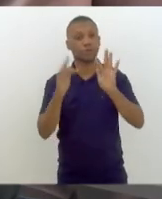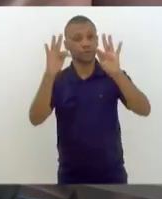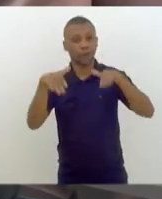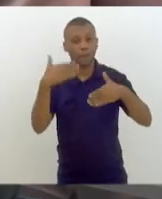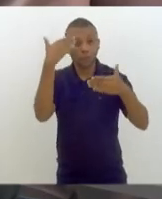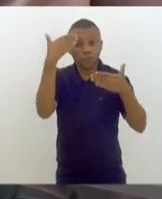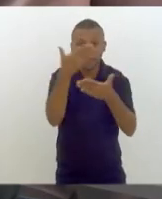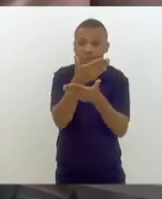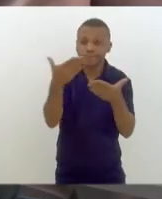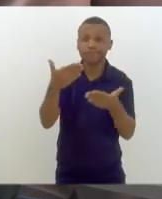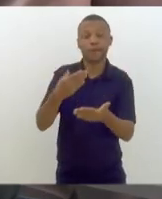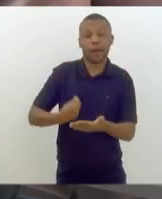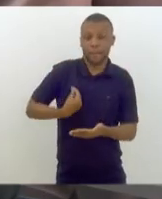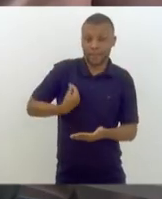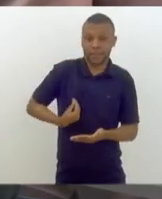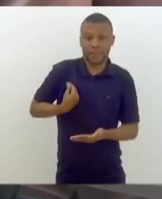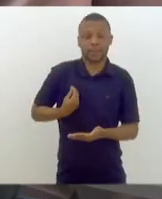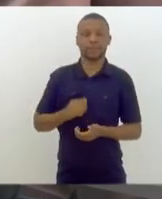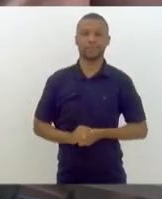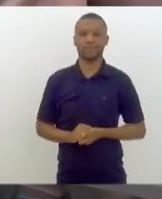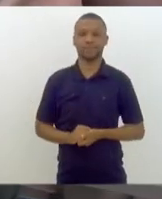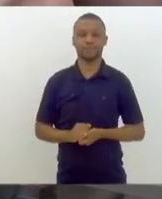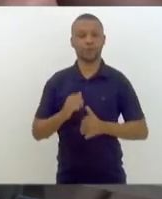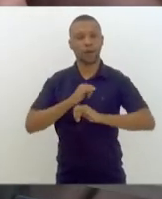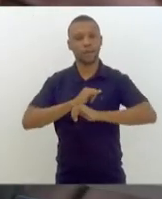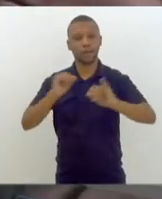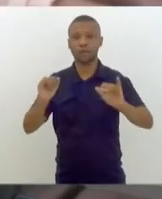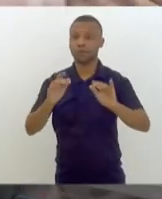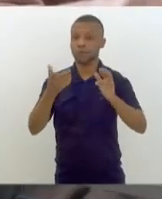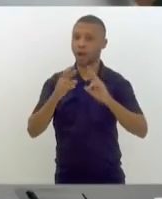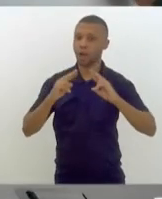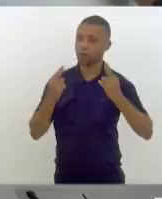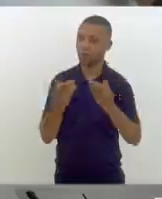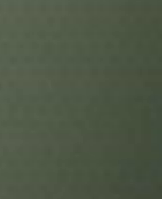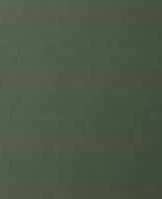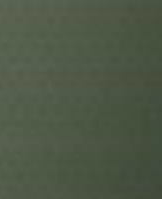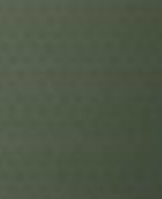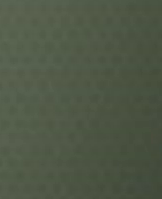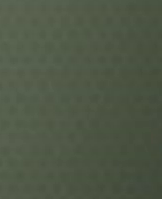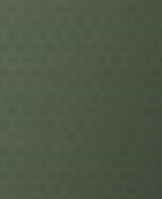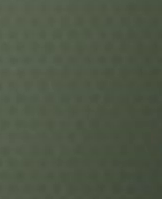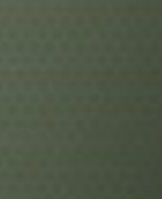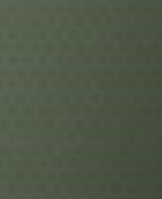presença de todas e todos está encerrada a reunião